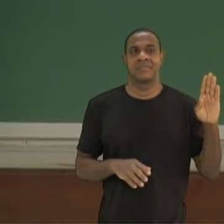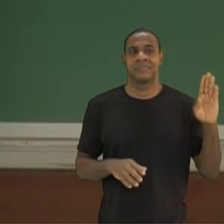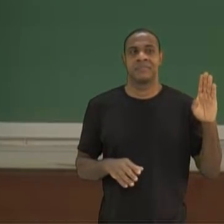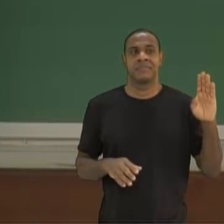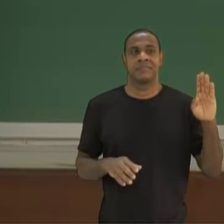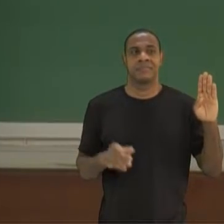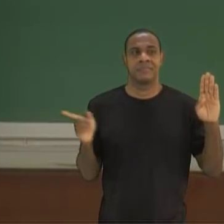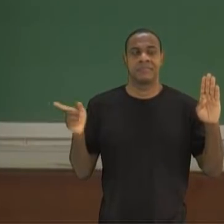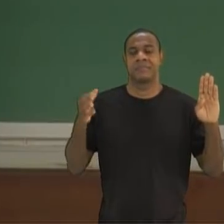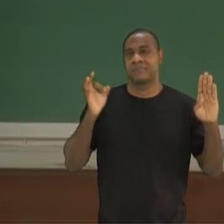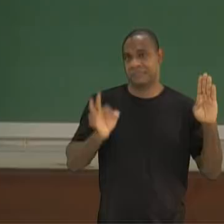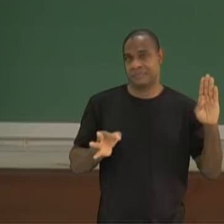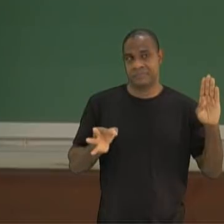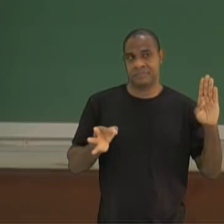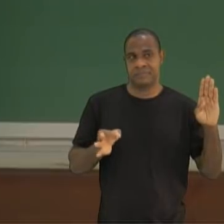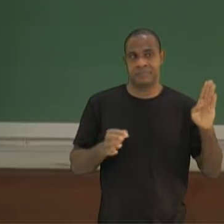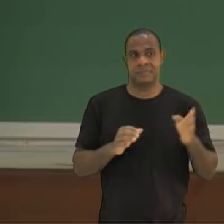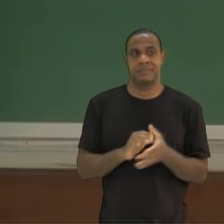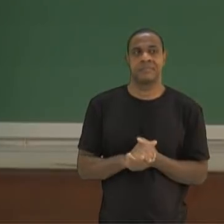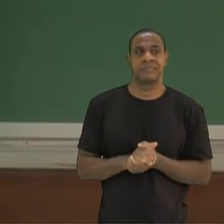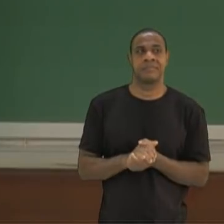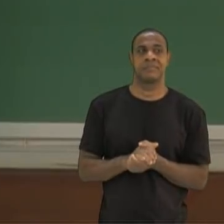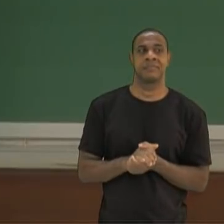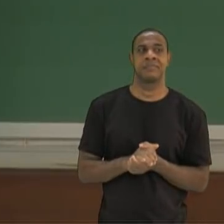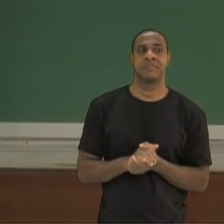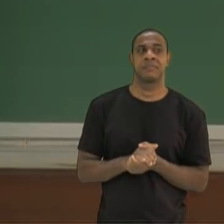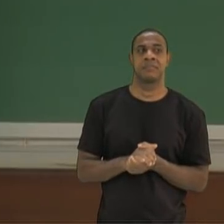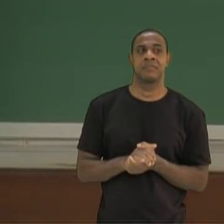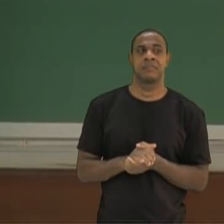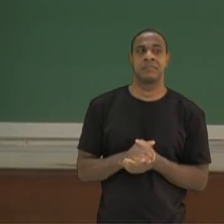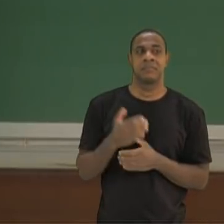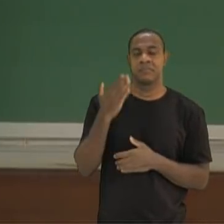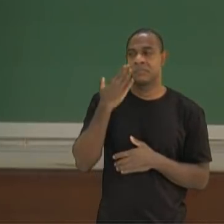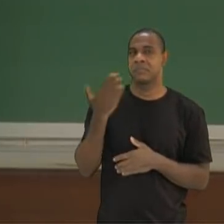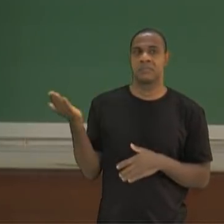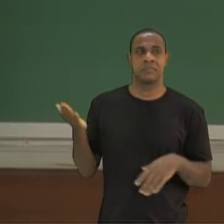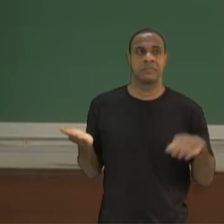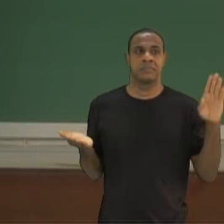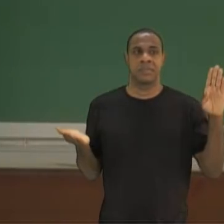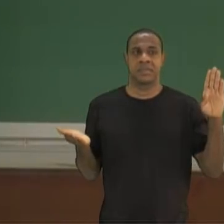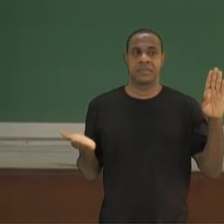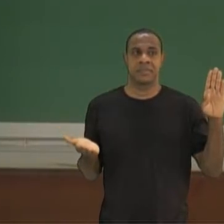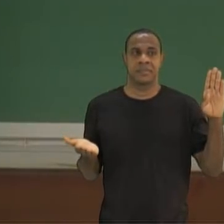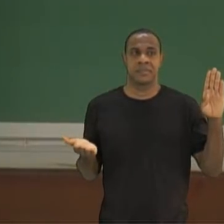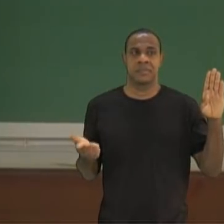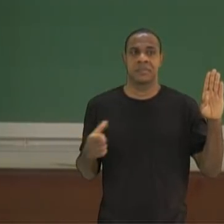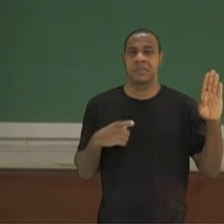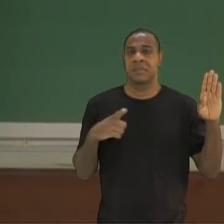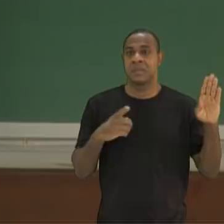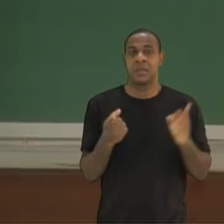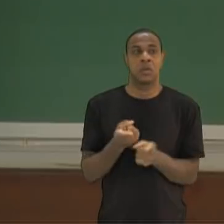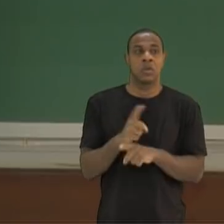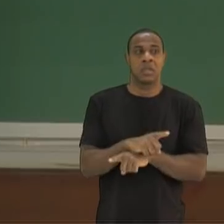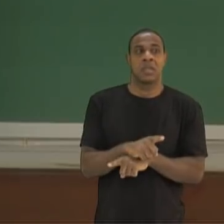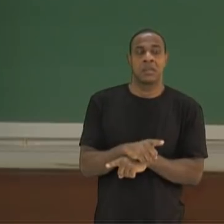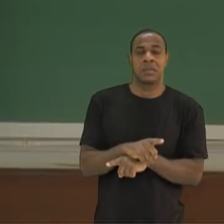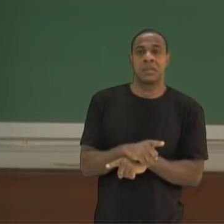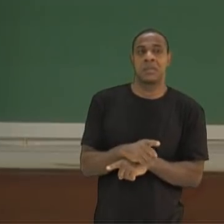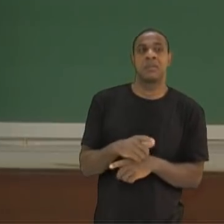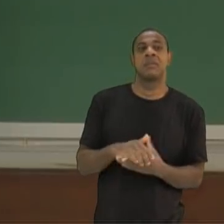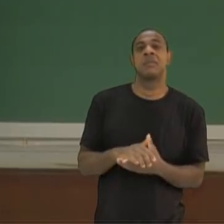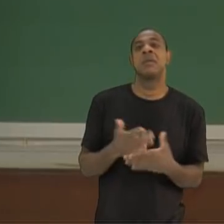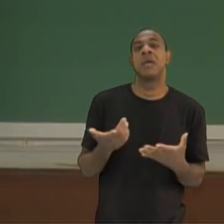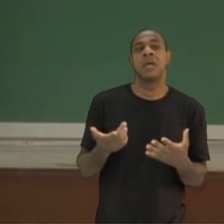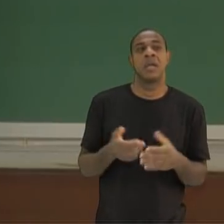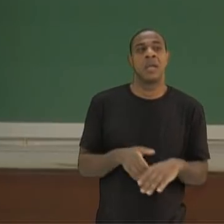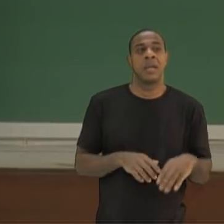ó. Which does not sin. Não foi um obstáculo para ele. Pelo contrário, foi isso que